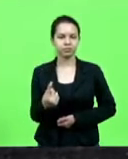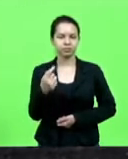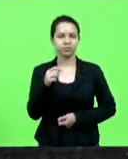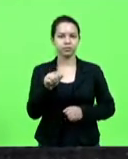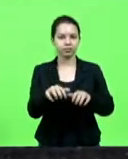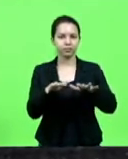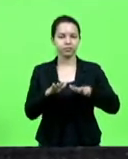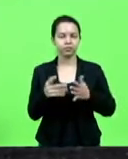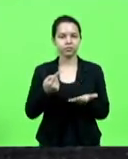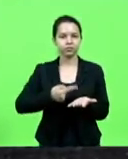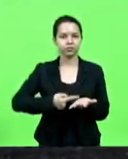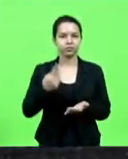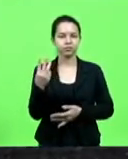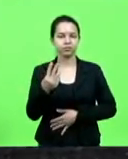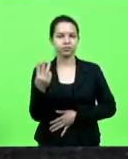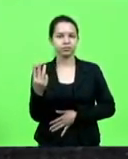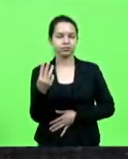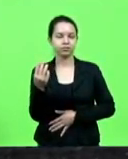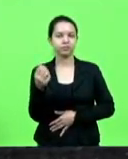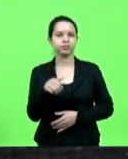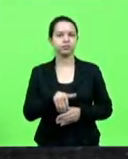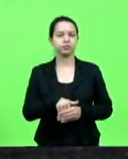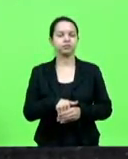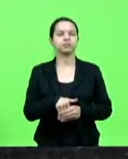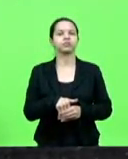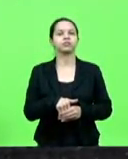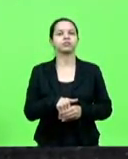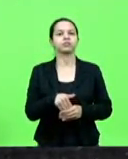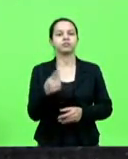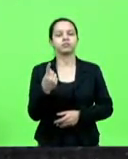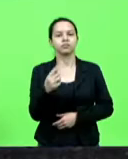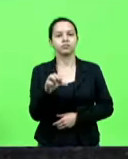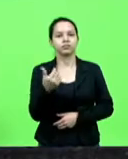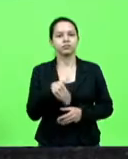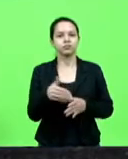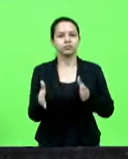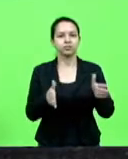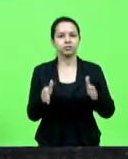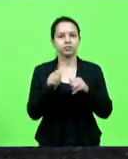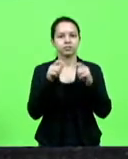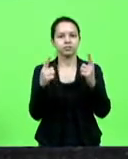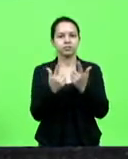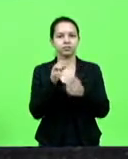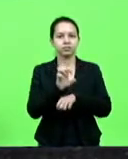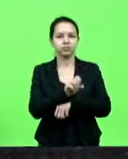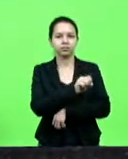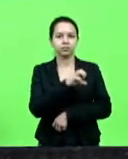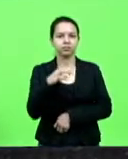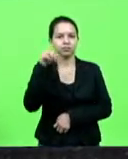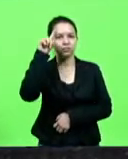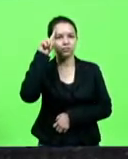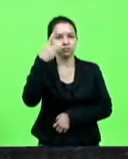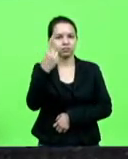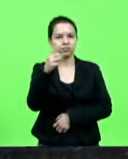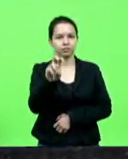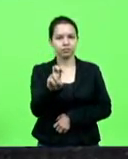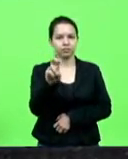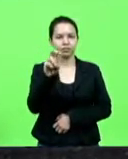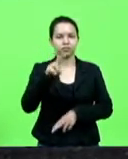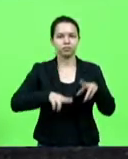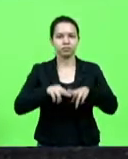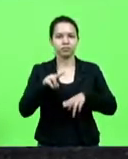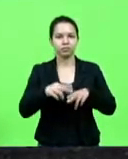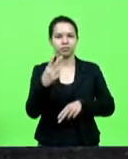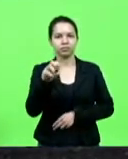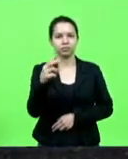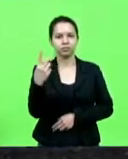Sessão Legislativa da 19ª Legislatura da Assembleia Legislativa do Estado de Santa Catarina, realizada em 15 de junho de 2021.